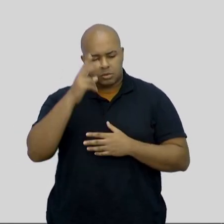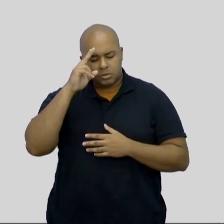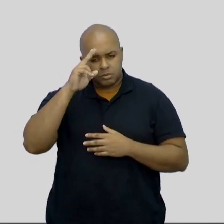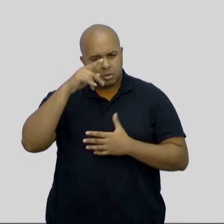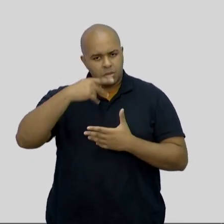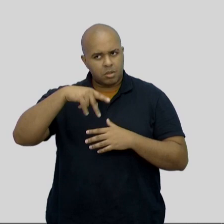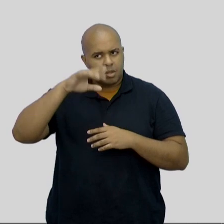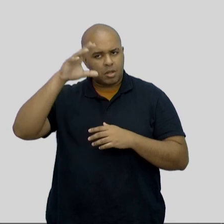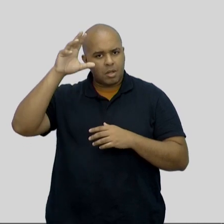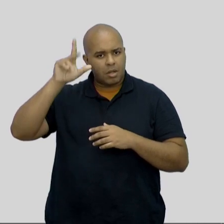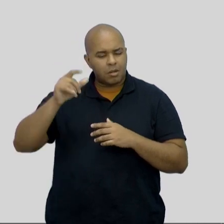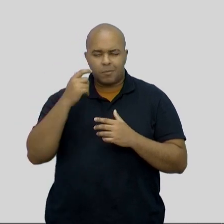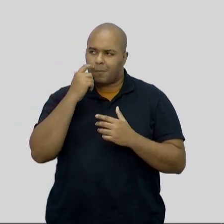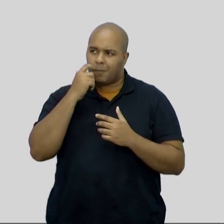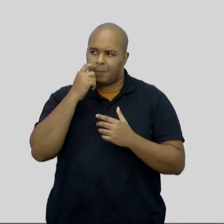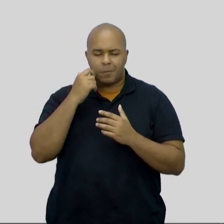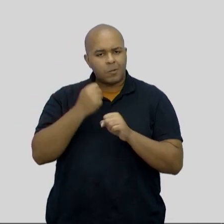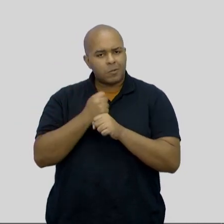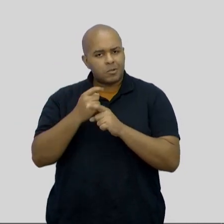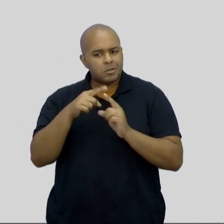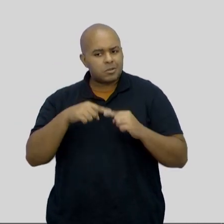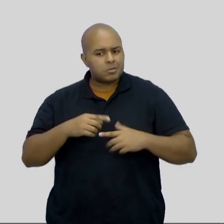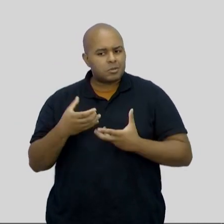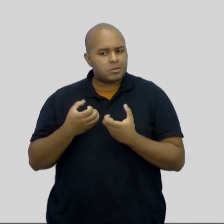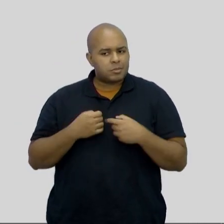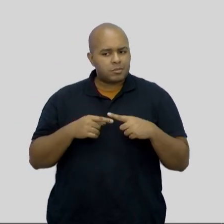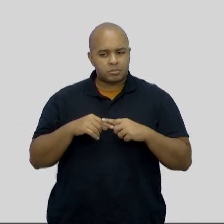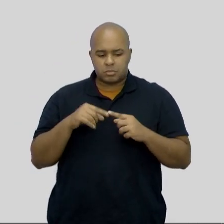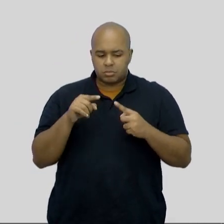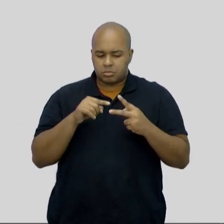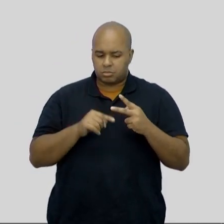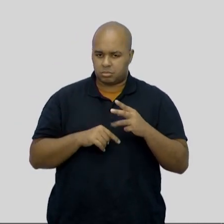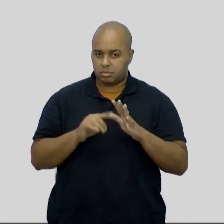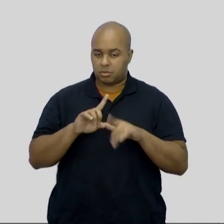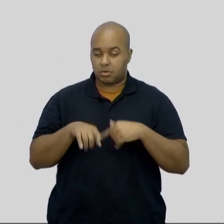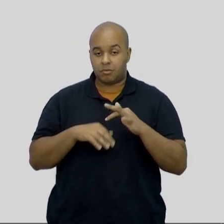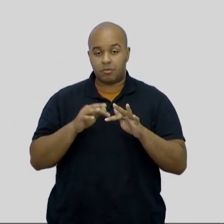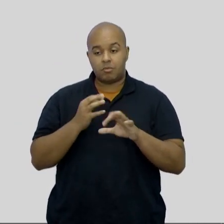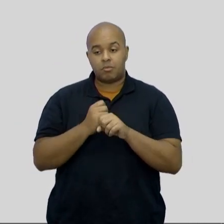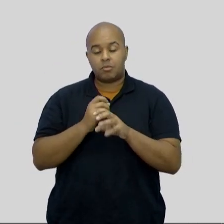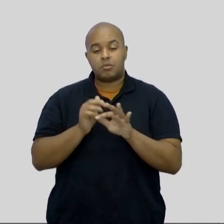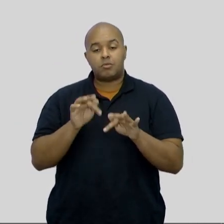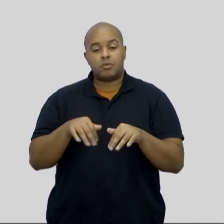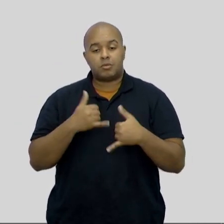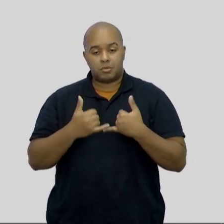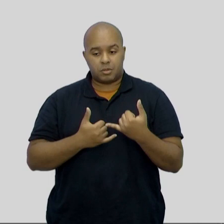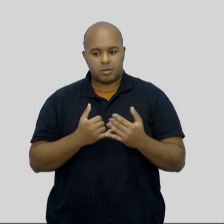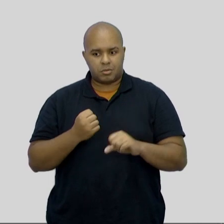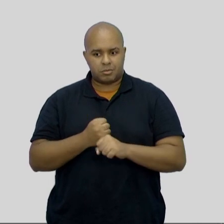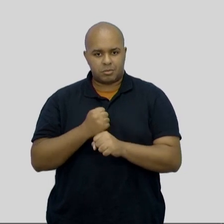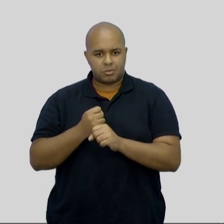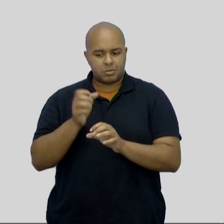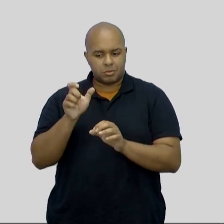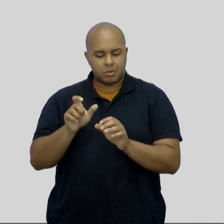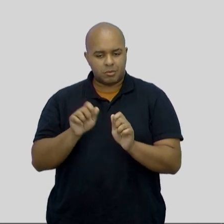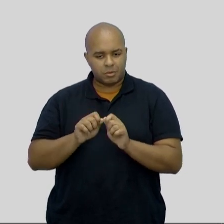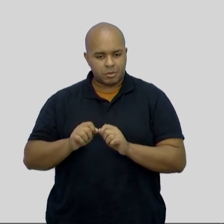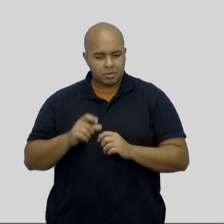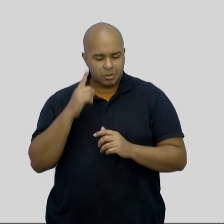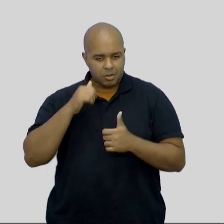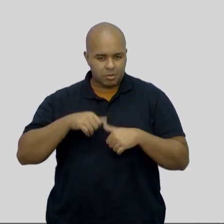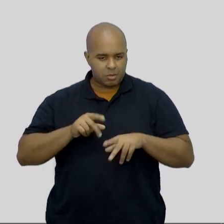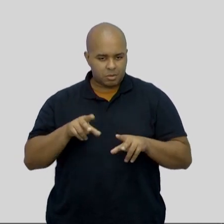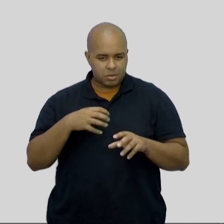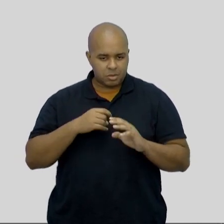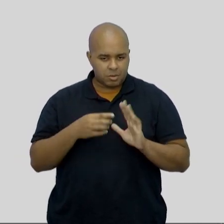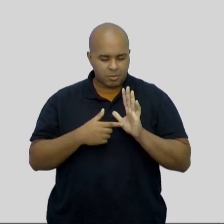africana e irão construir essas construções a fim de receberem pontos ao final do jogo. Irão construir essas construções, eu quis deixar assim mesmo